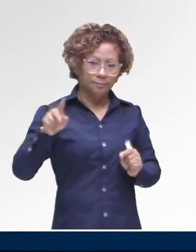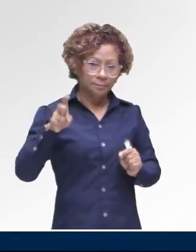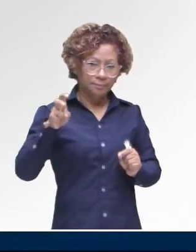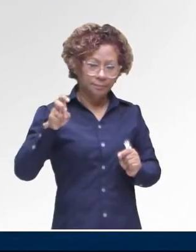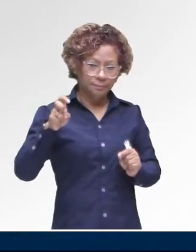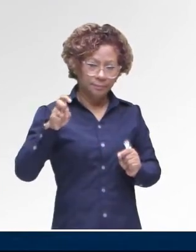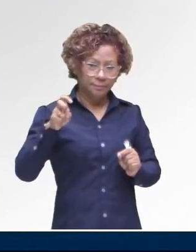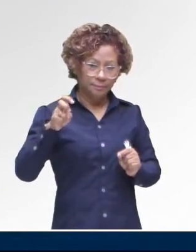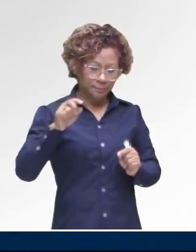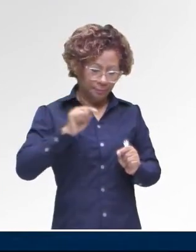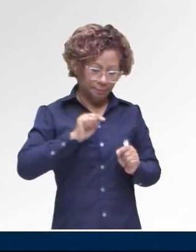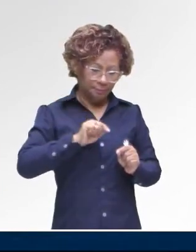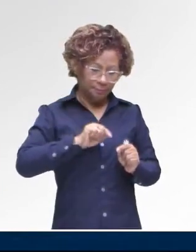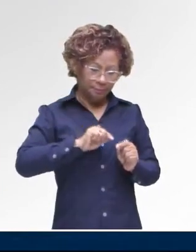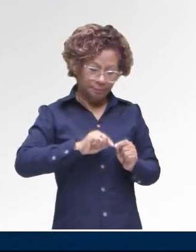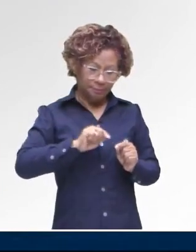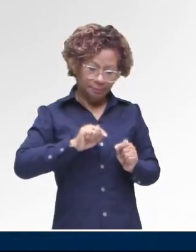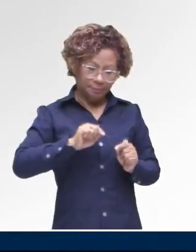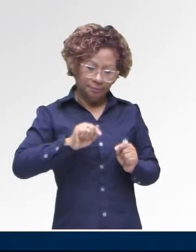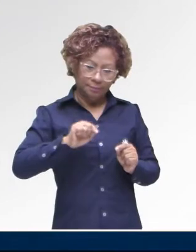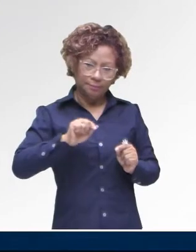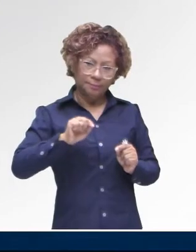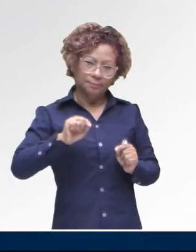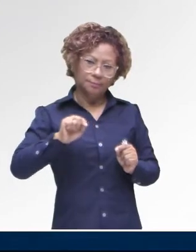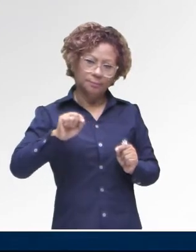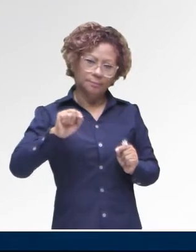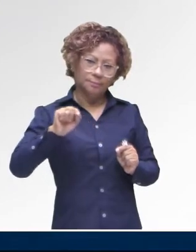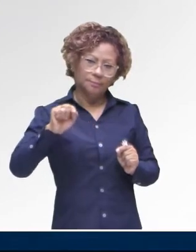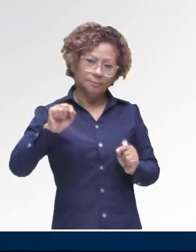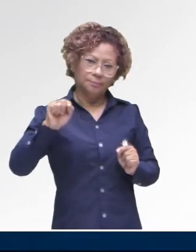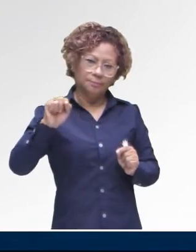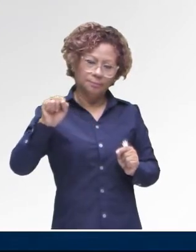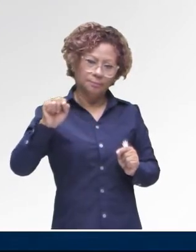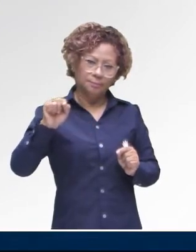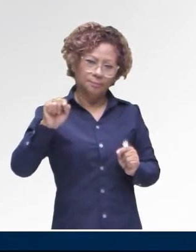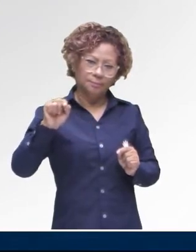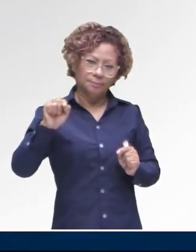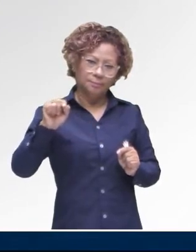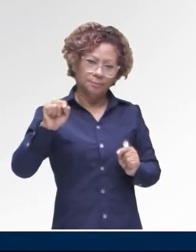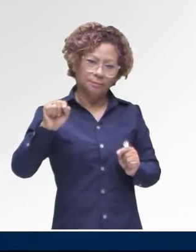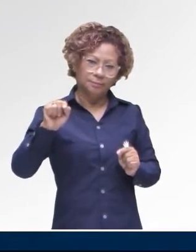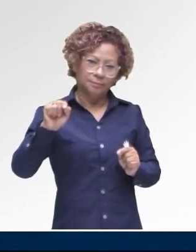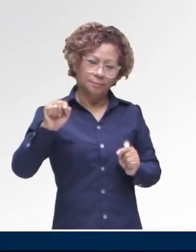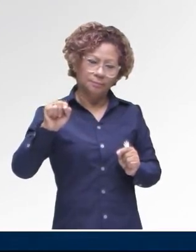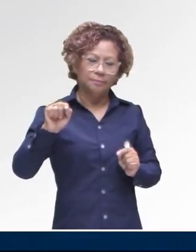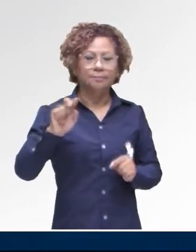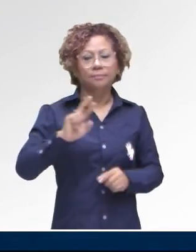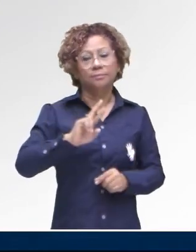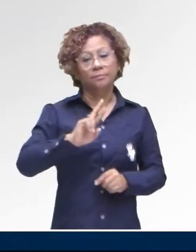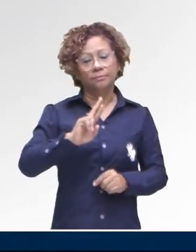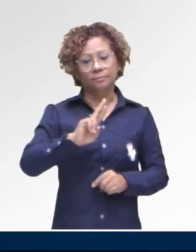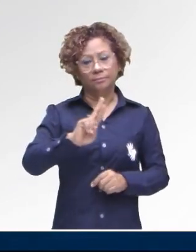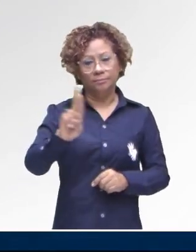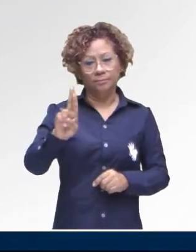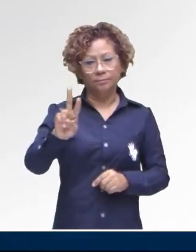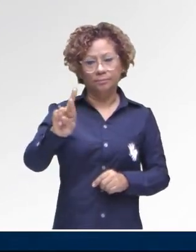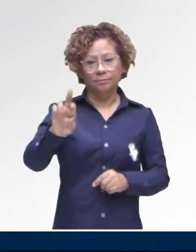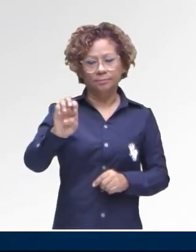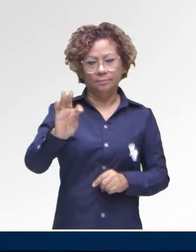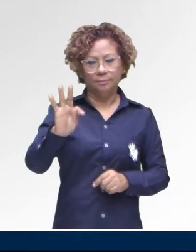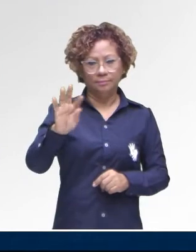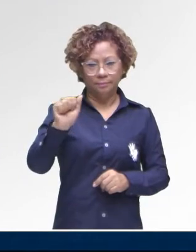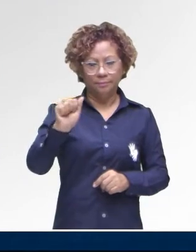colineares, E aí, a nossa reta. Vamos dar um nome para a reta? Vejam que nós estamos aqui falando da